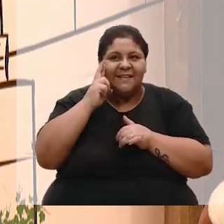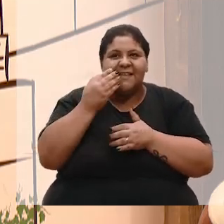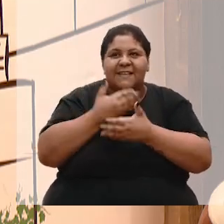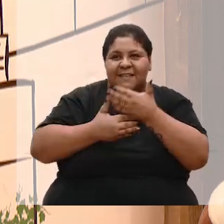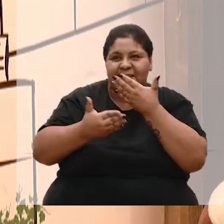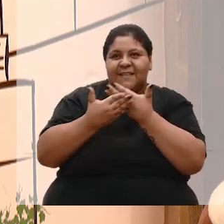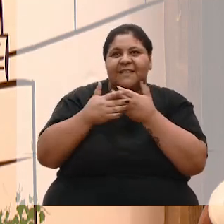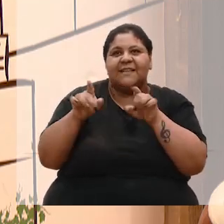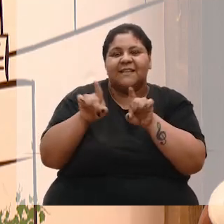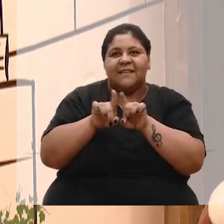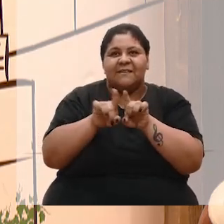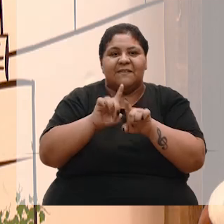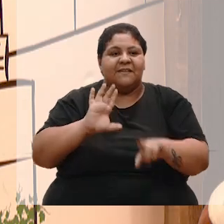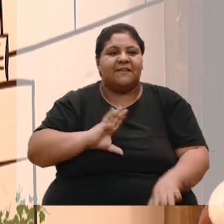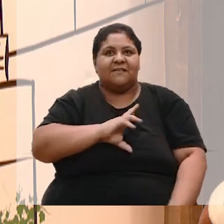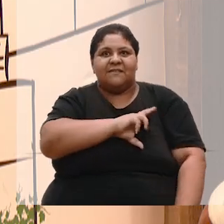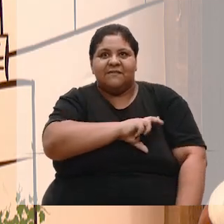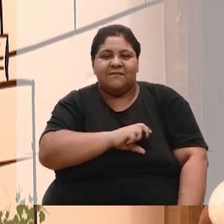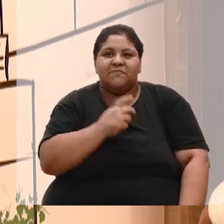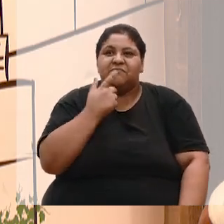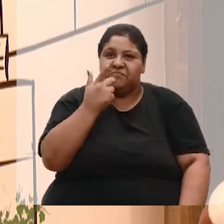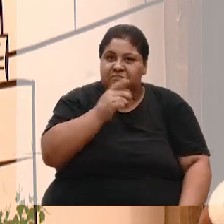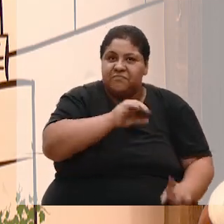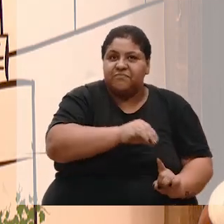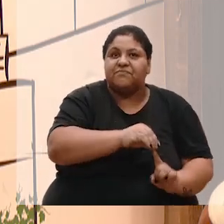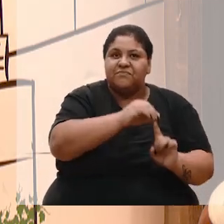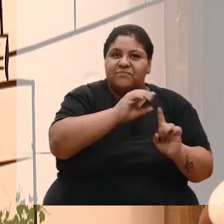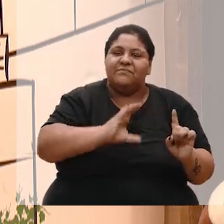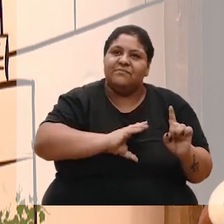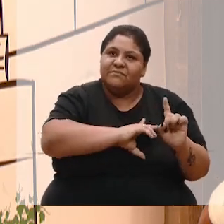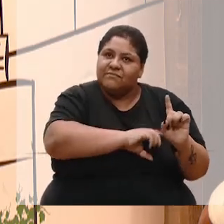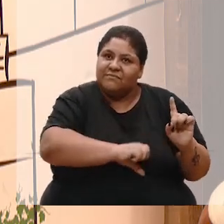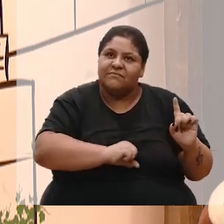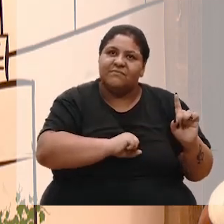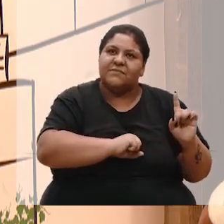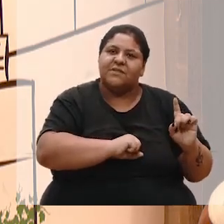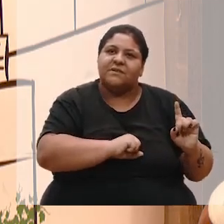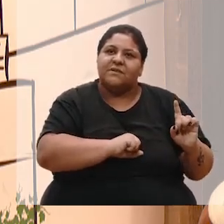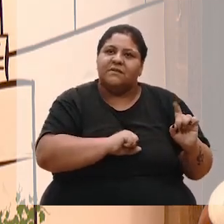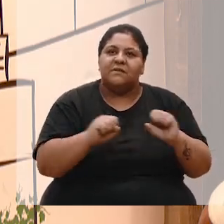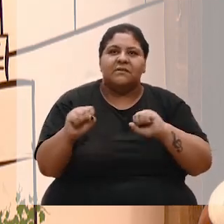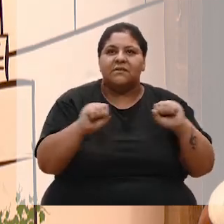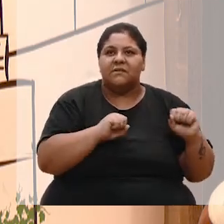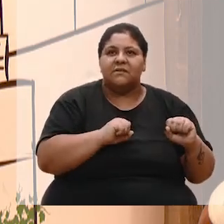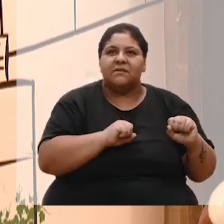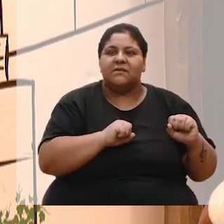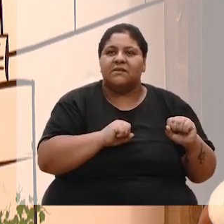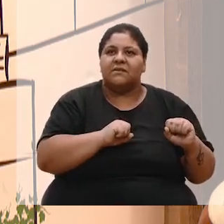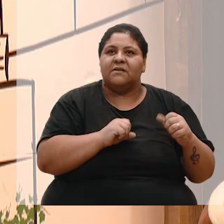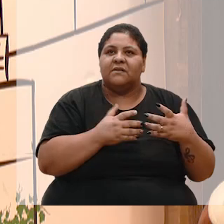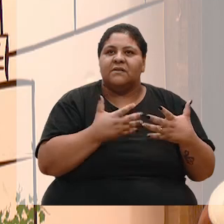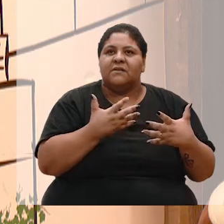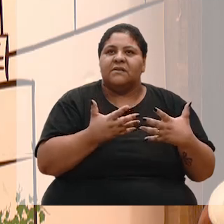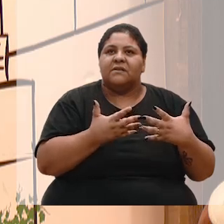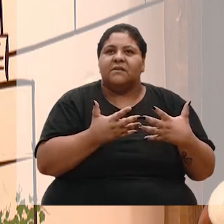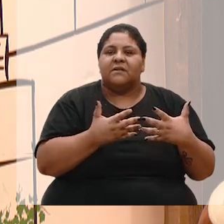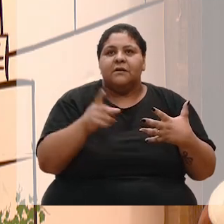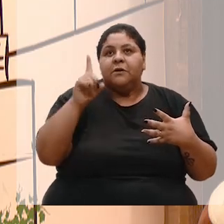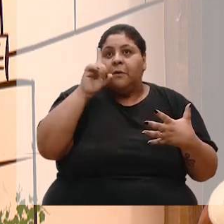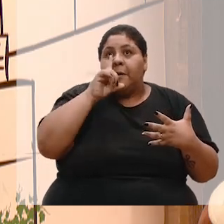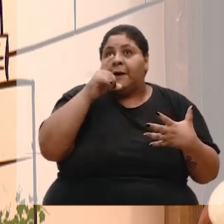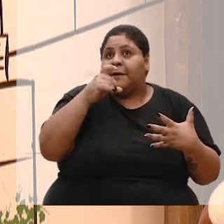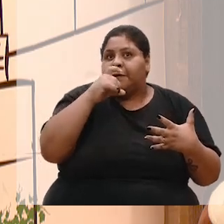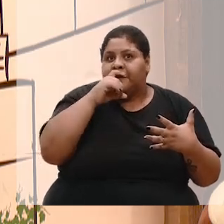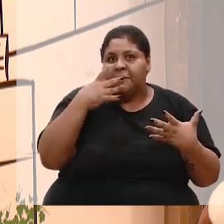tudo, ele fala do amor, ele fala principalmente do amor que pode passar assim, do pai e da